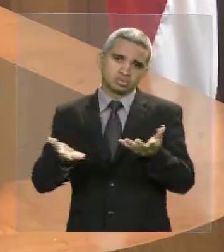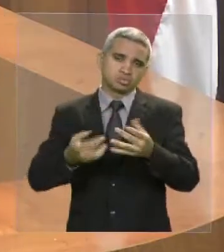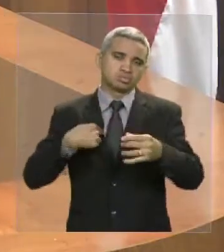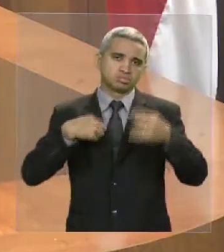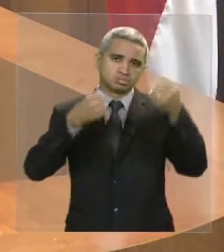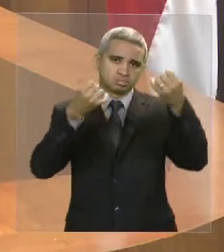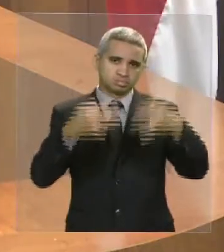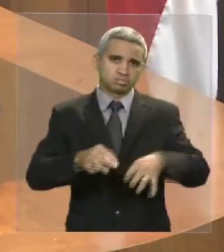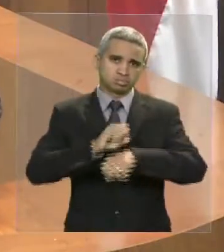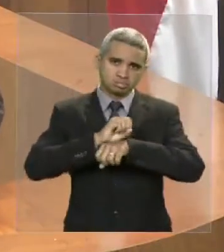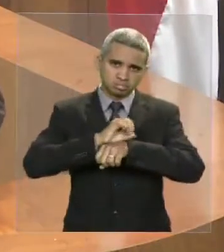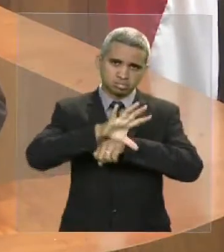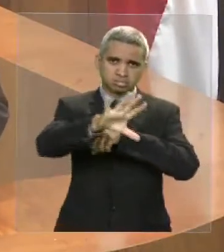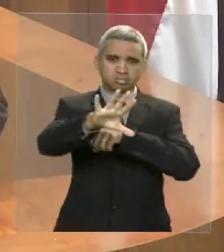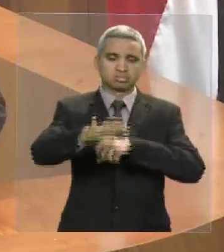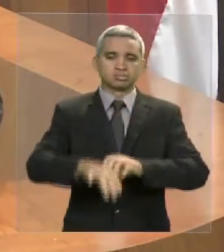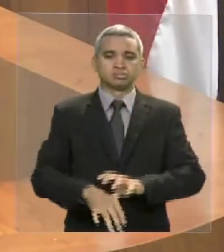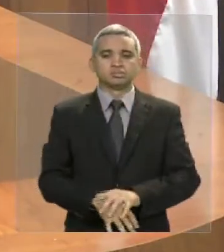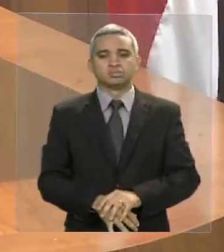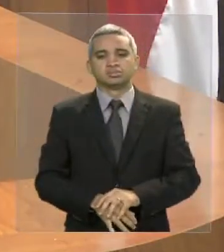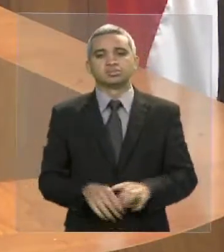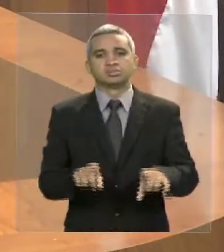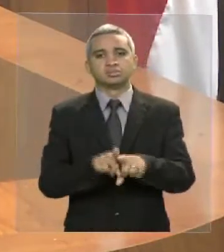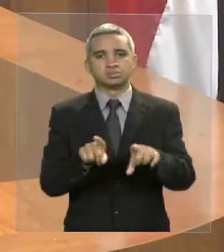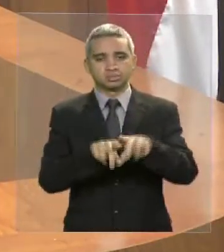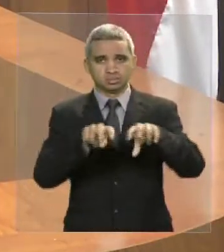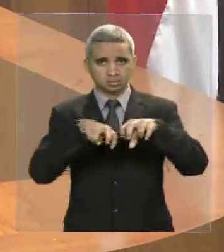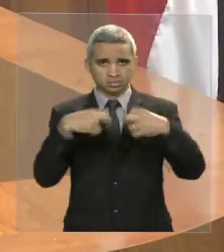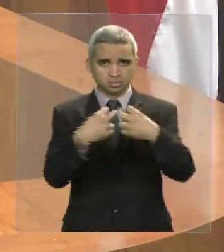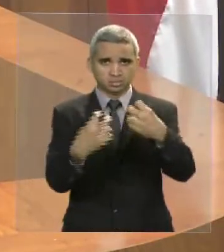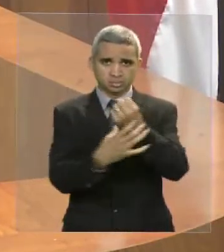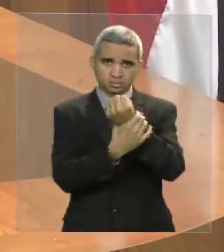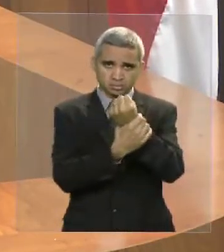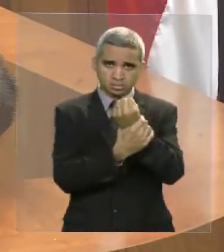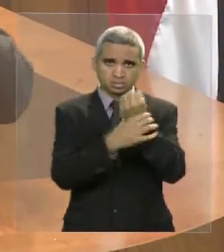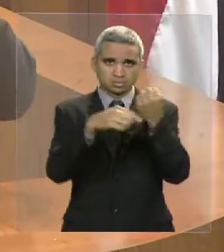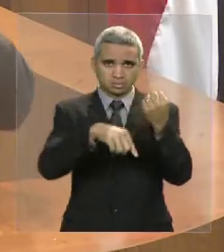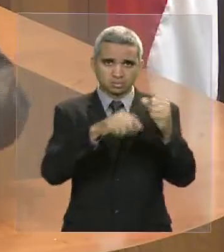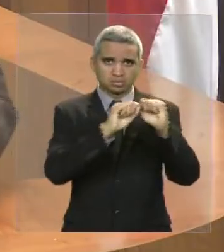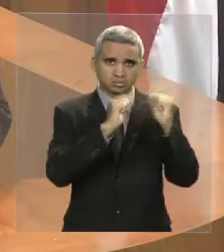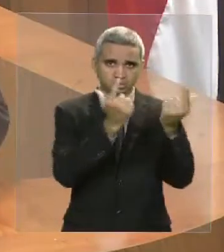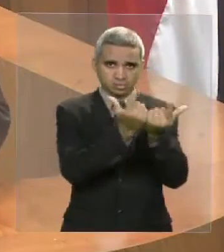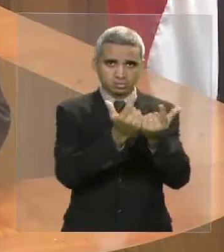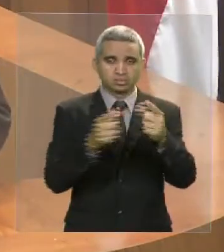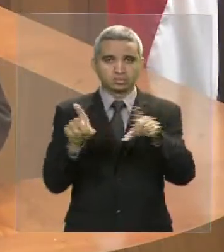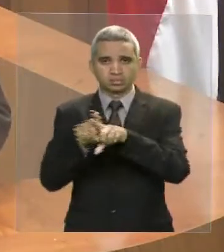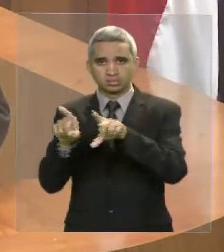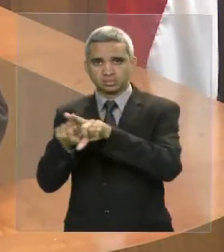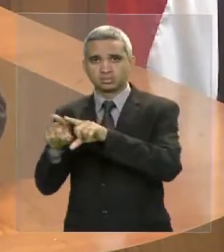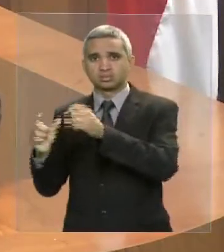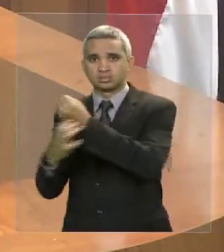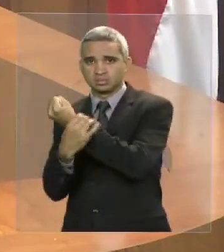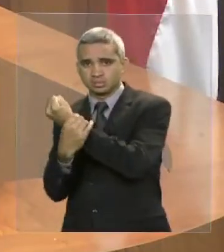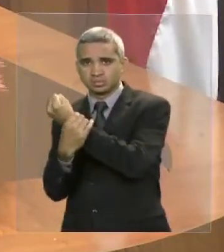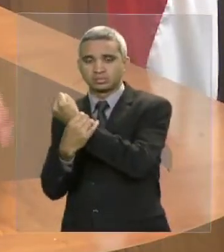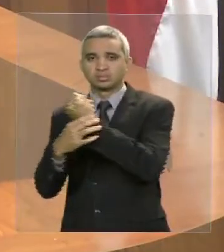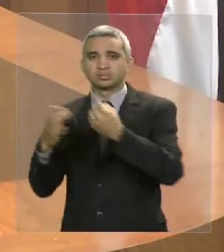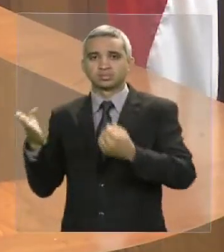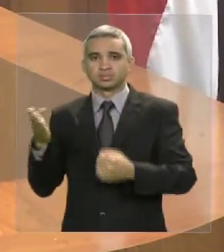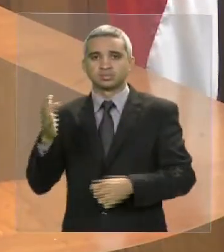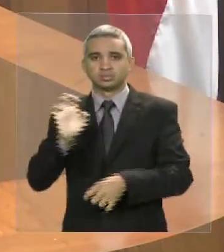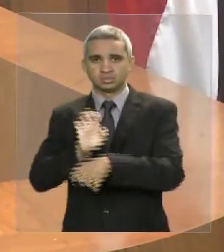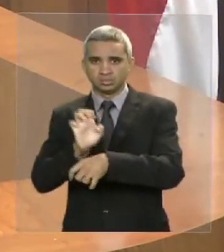toda a Comissão de Segurança desta Casa, às Forças de Segurança do Estado do Maranhão, ao Comandante-Geral, ao nosso Secretário de Segurança, que